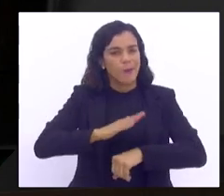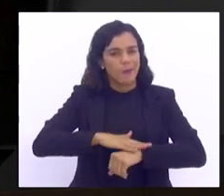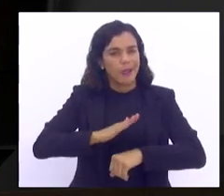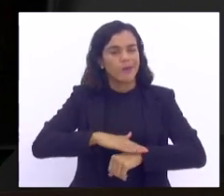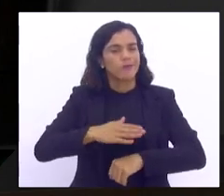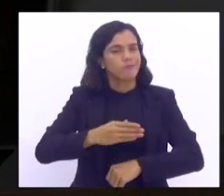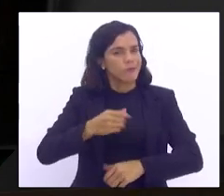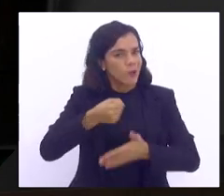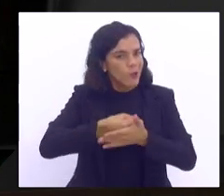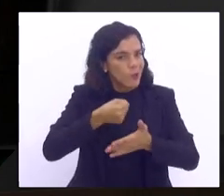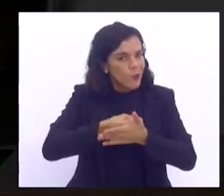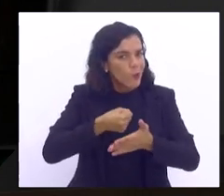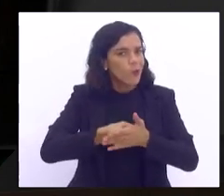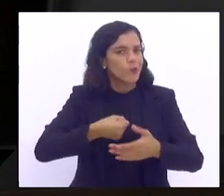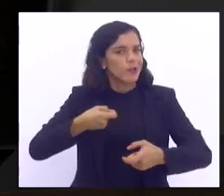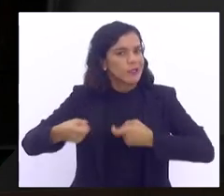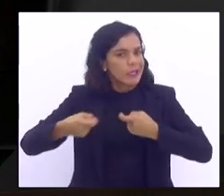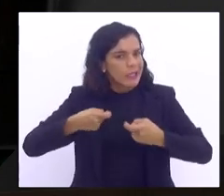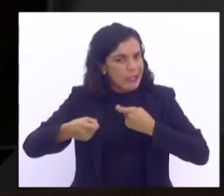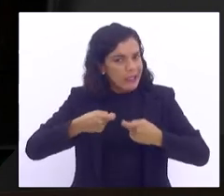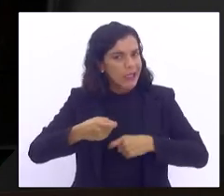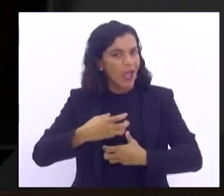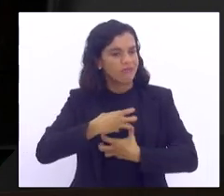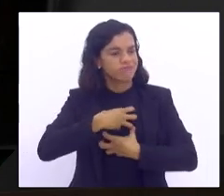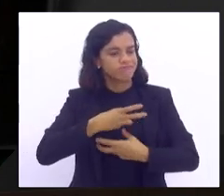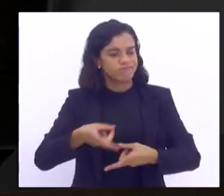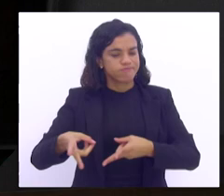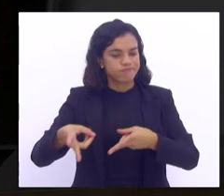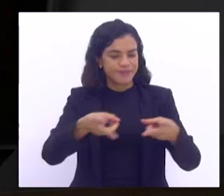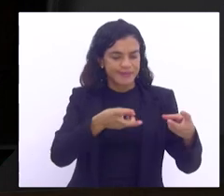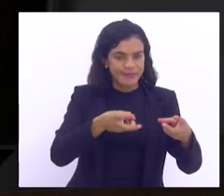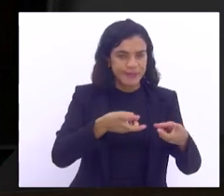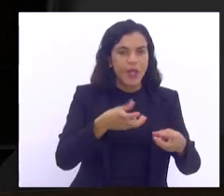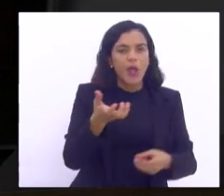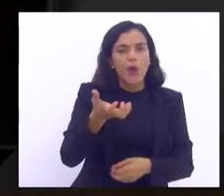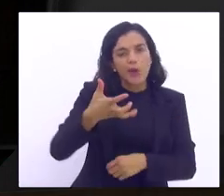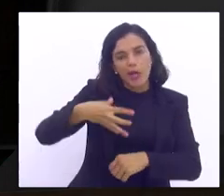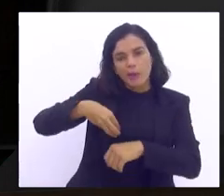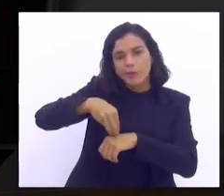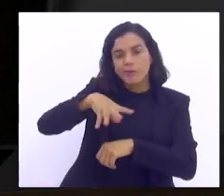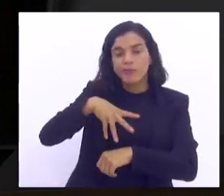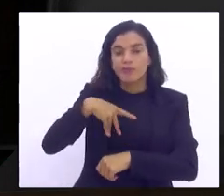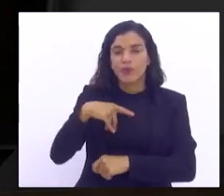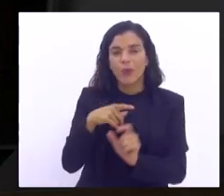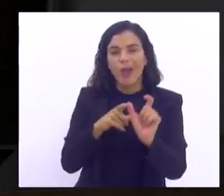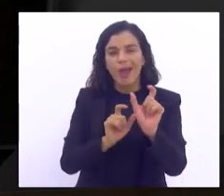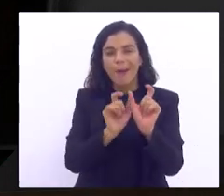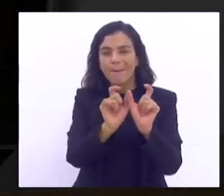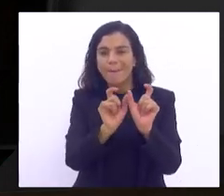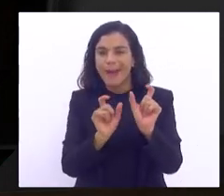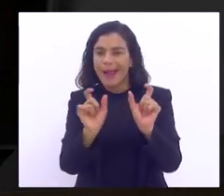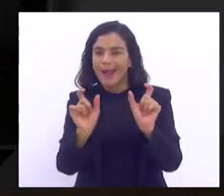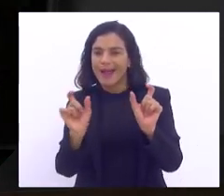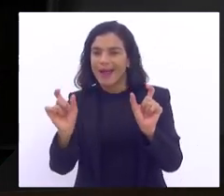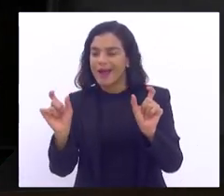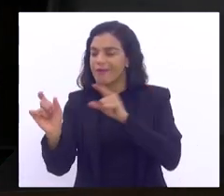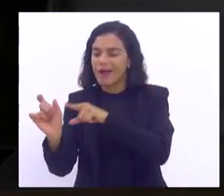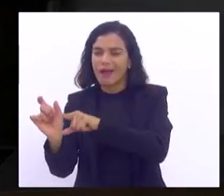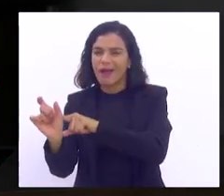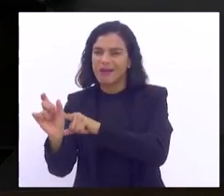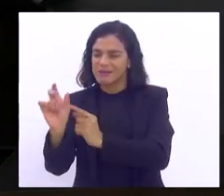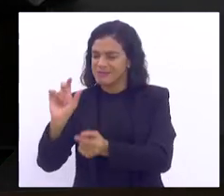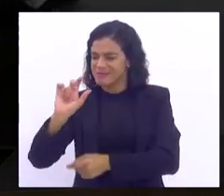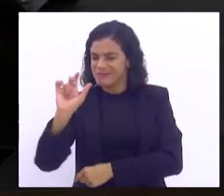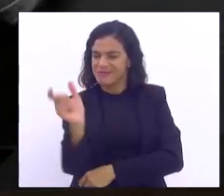guerra. E eu queria usar uma palavra que está sendo cada vez mais